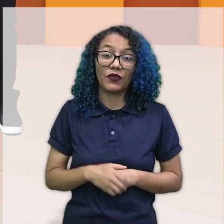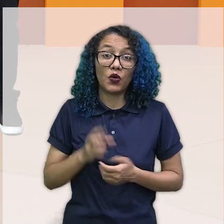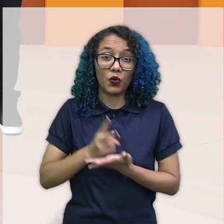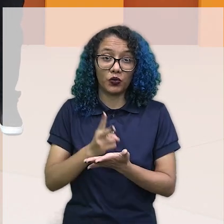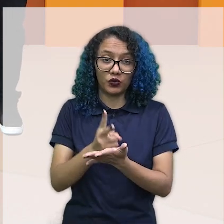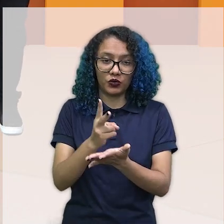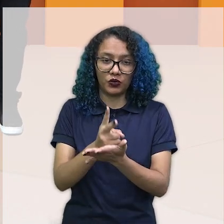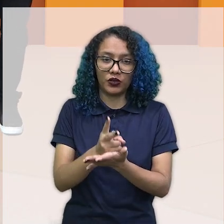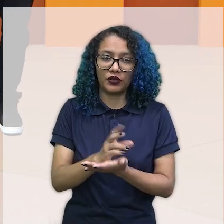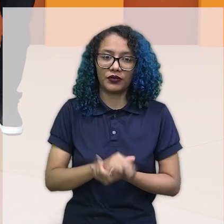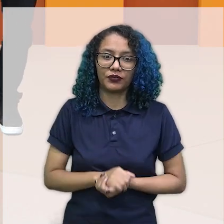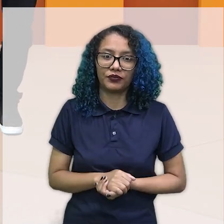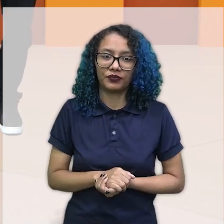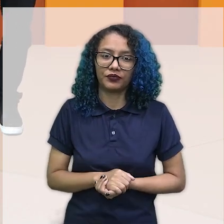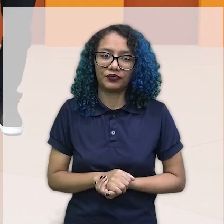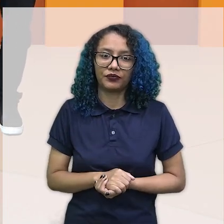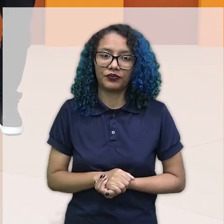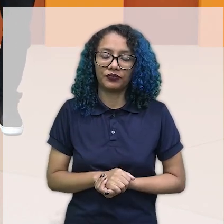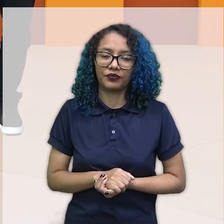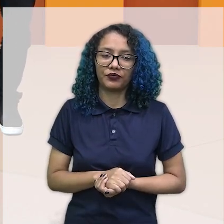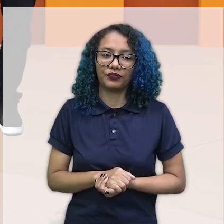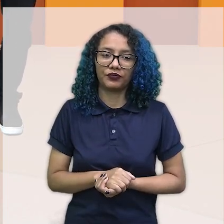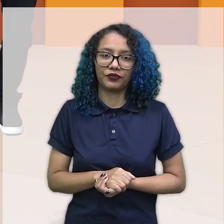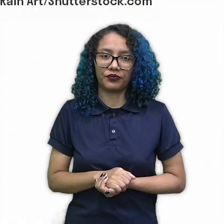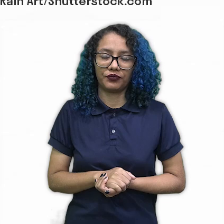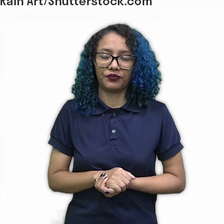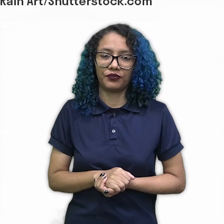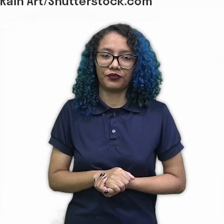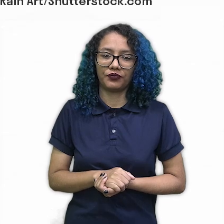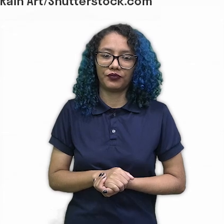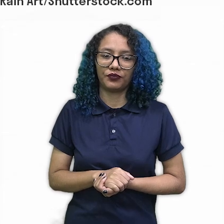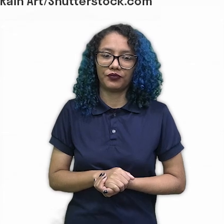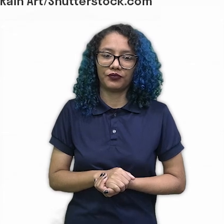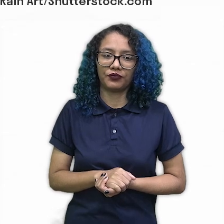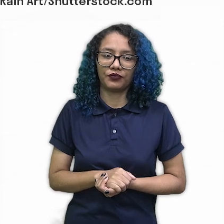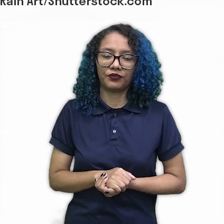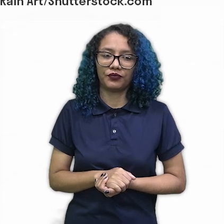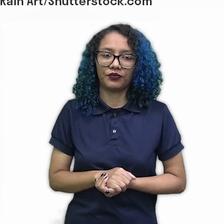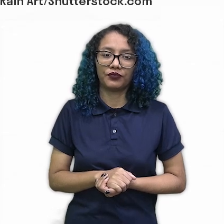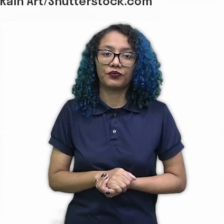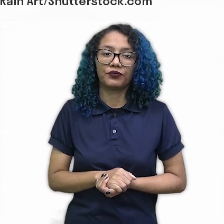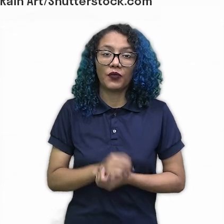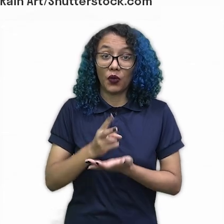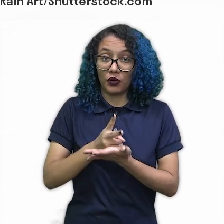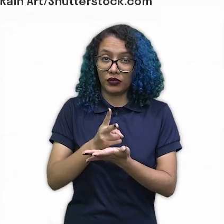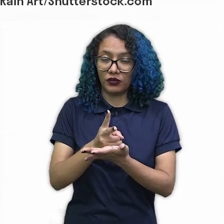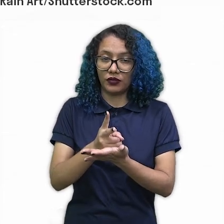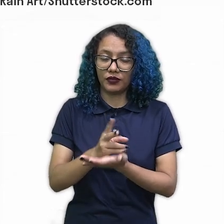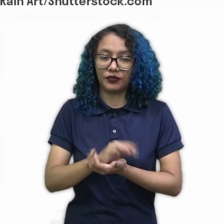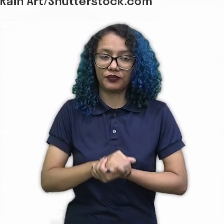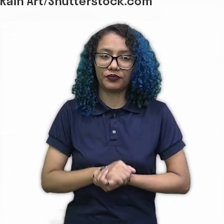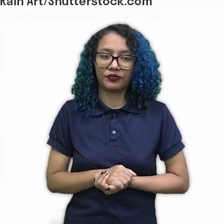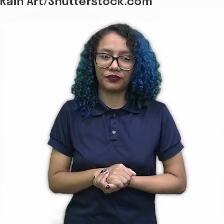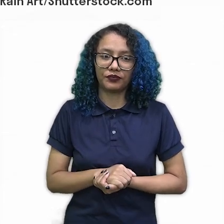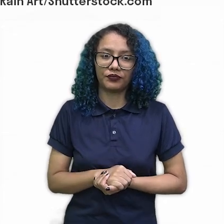essa temática aqui. Vamos acompanhar comigo aqui no texto, né? Então nós temos aqui que o